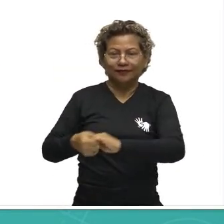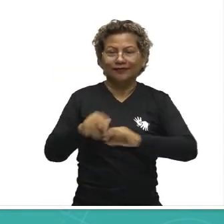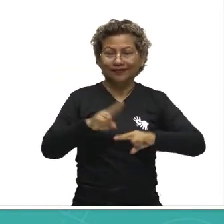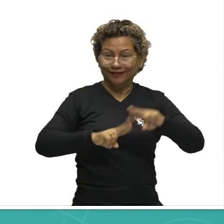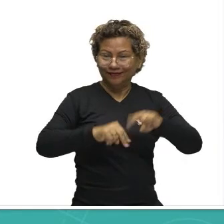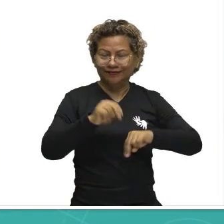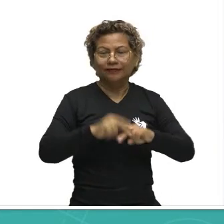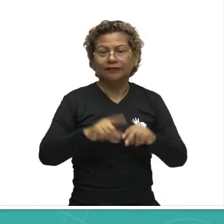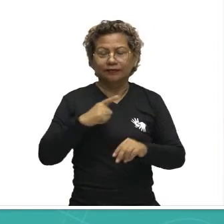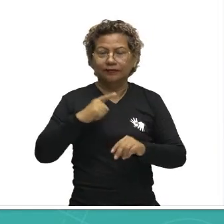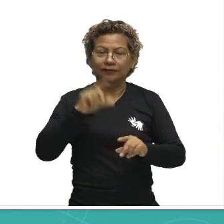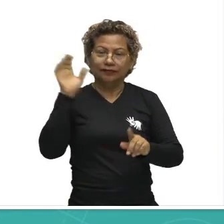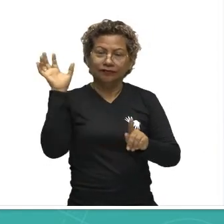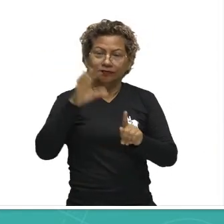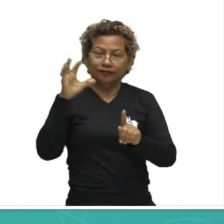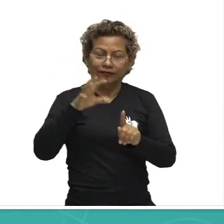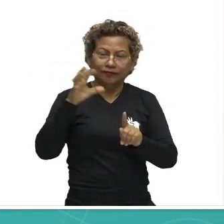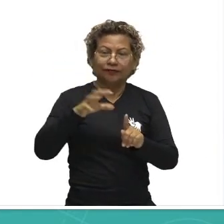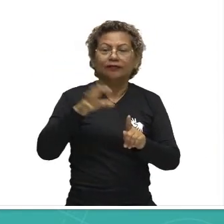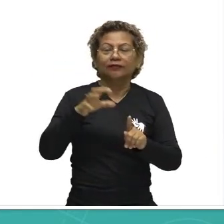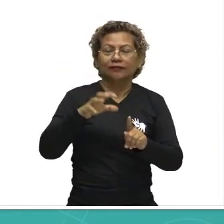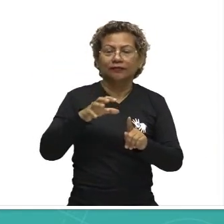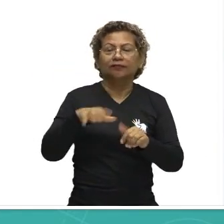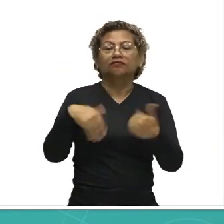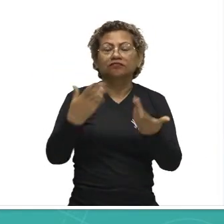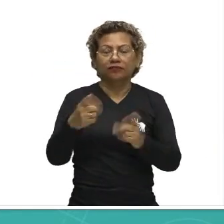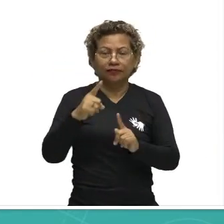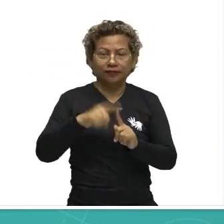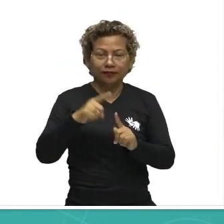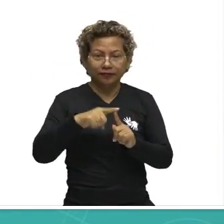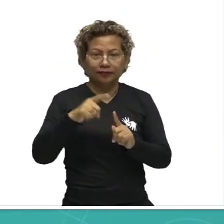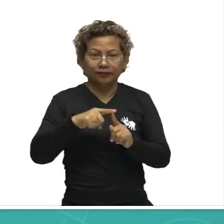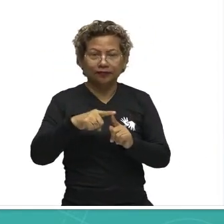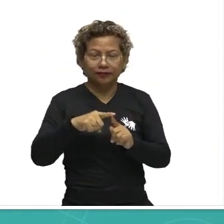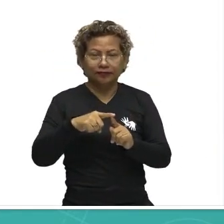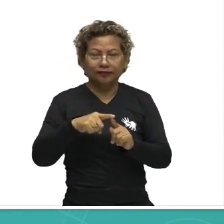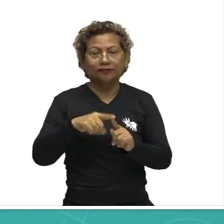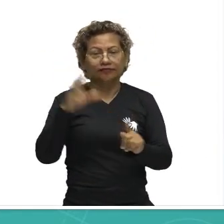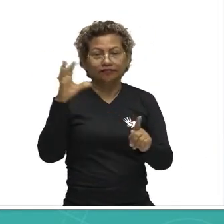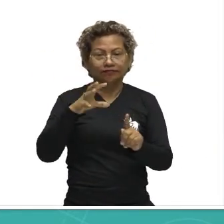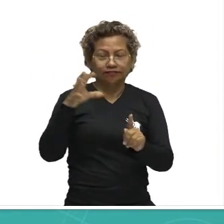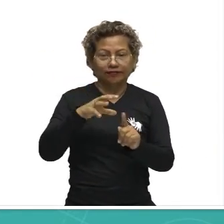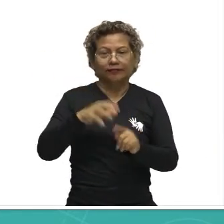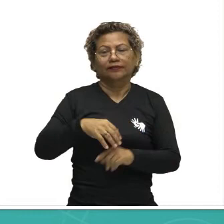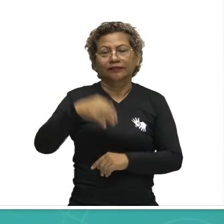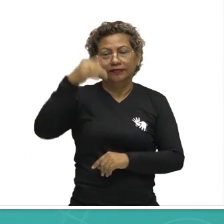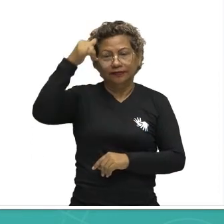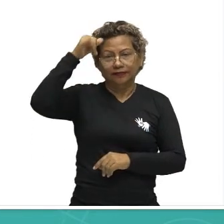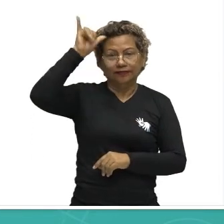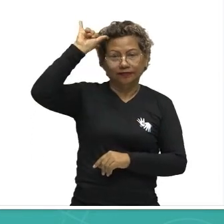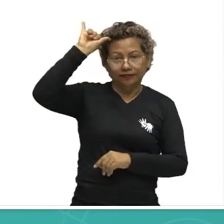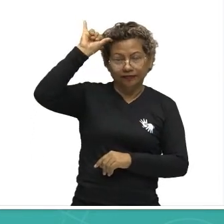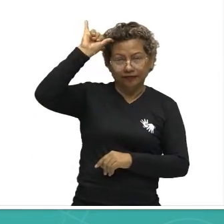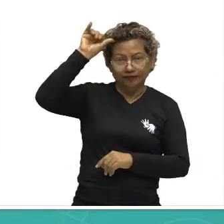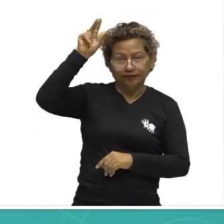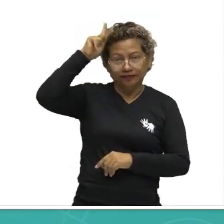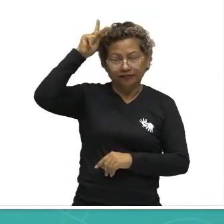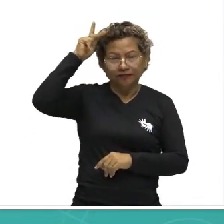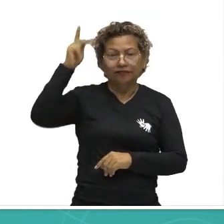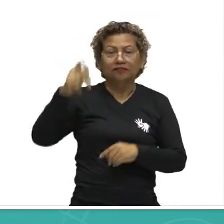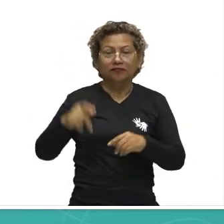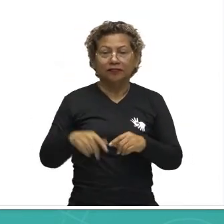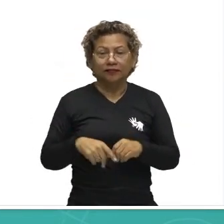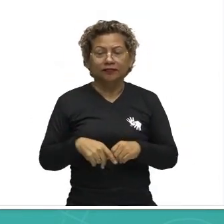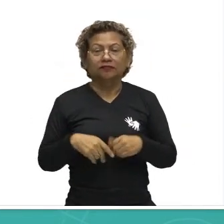influência onde? Quais são os países que influenciaram a dança da ciranda? O boi bumbá vem da onde? Do Maranhão?